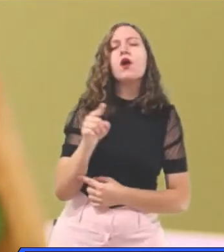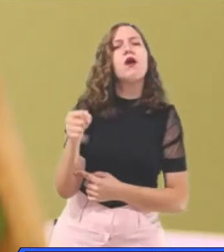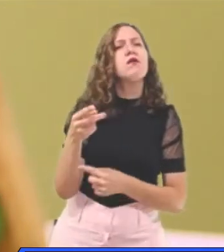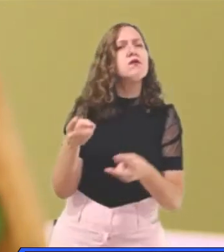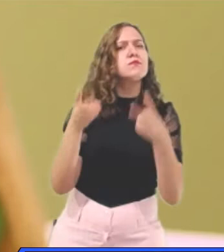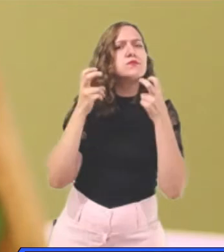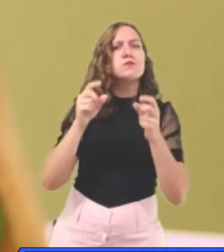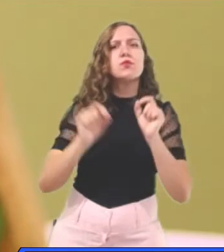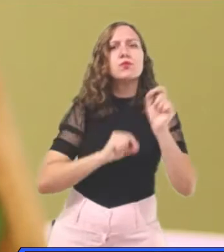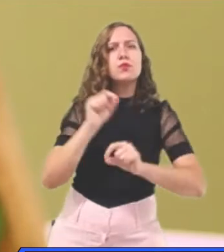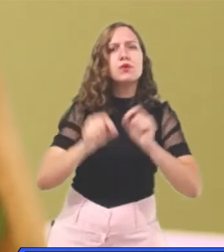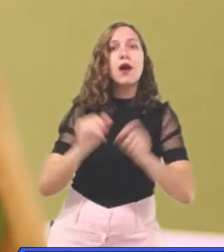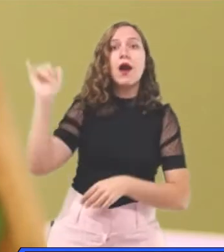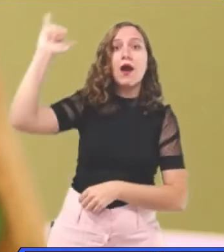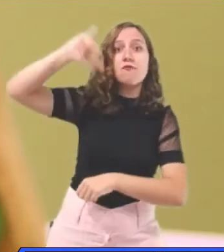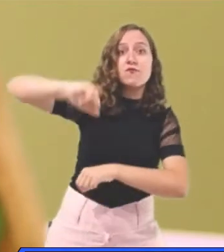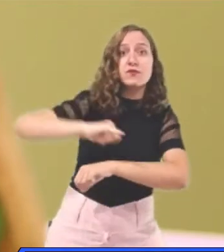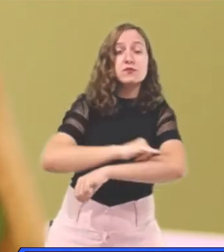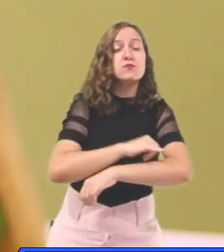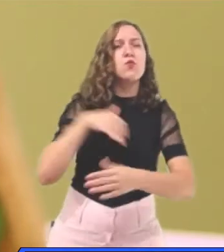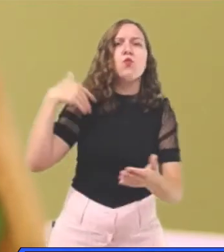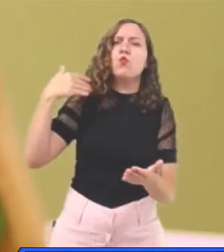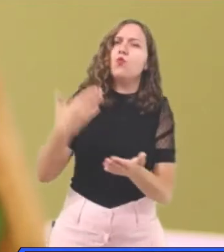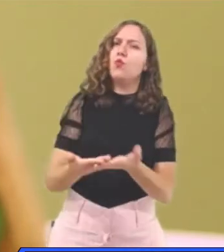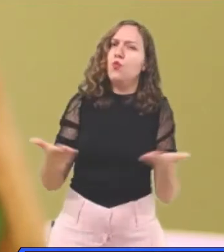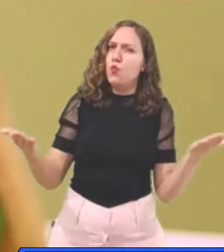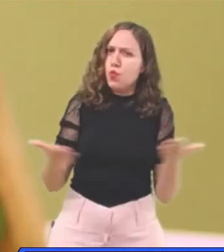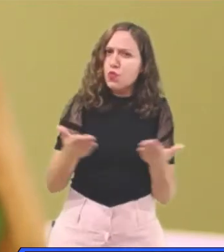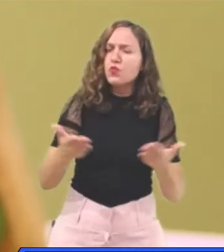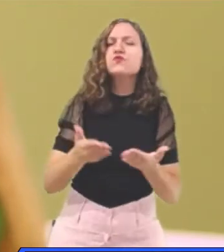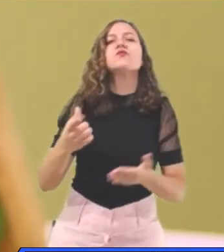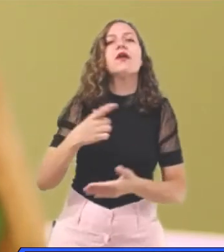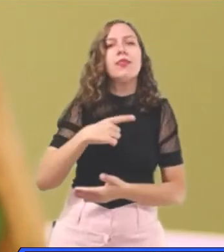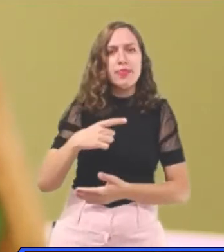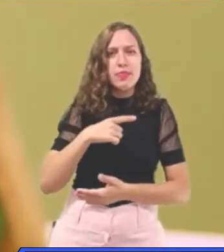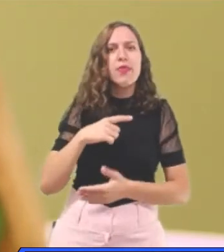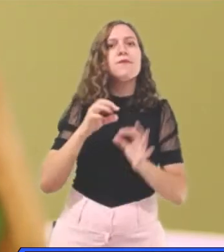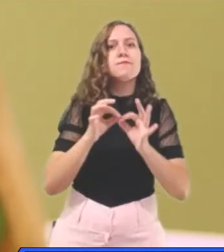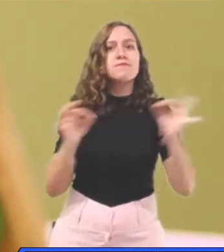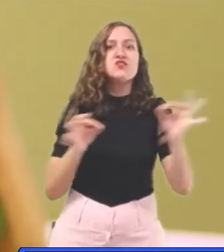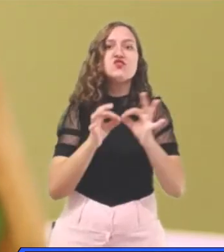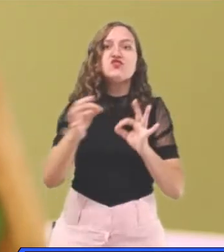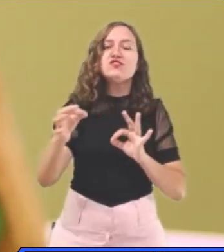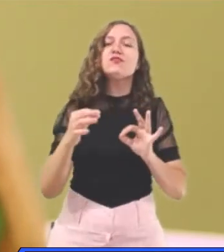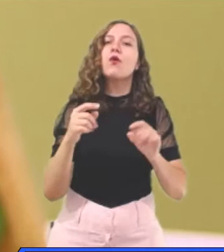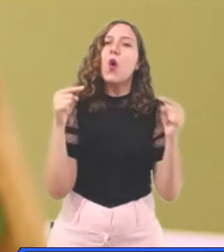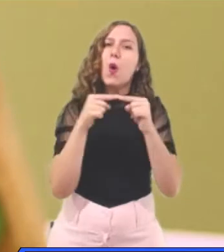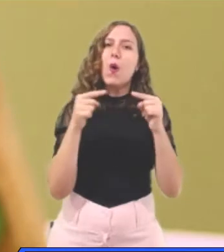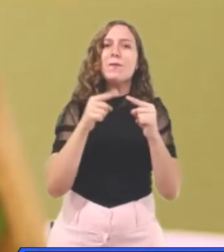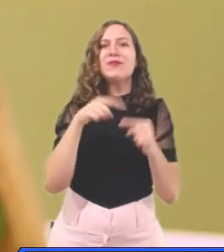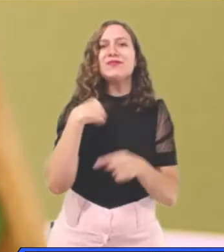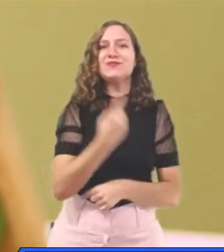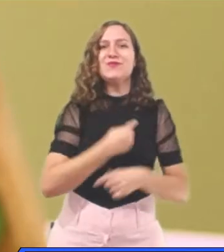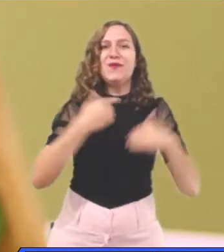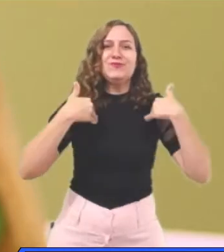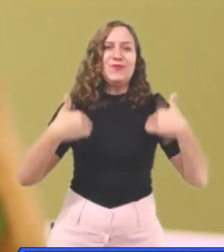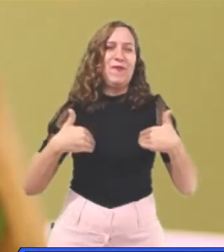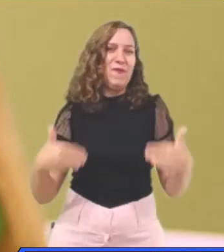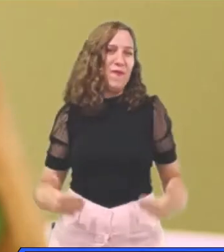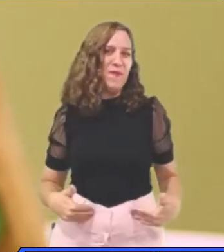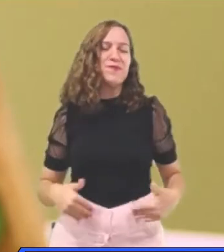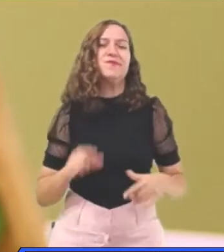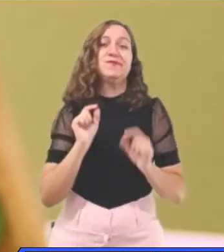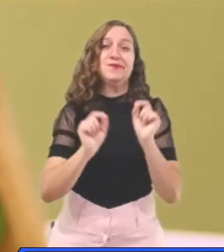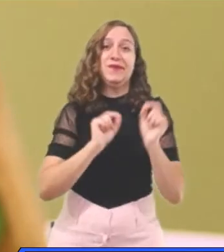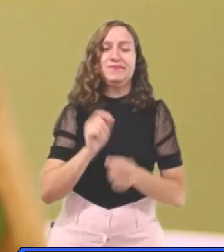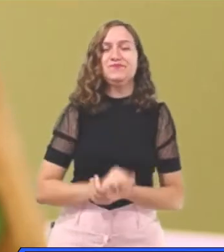na aviação, até hoje, eles usam uma medida que foi inspirada no nosso corpo. O piloto vai dizer